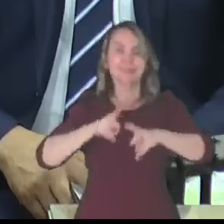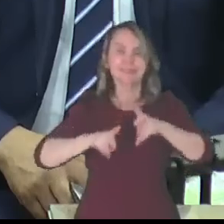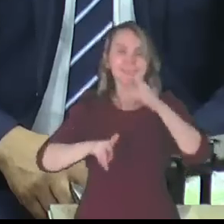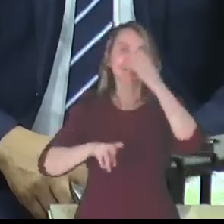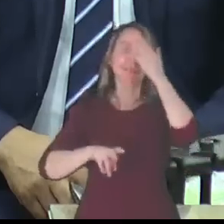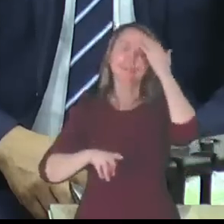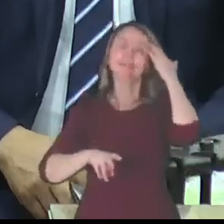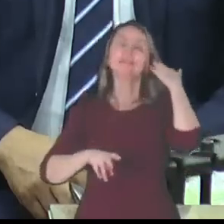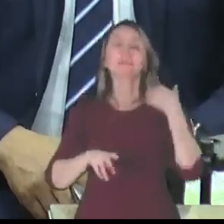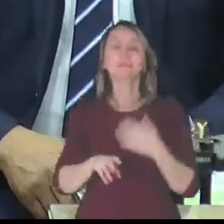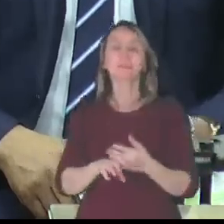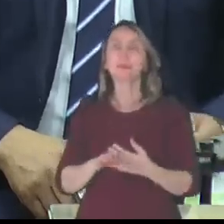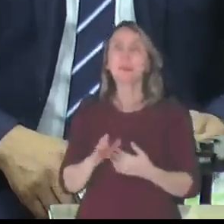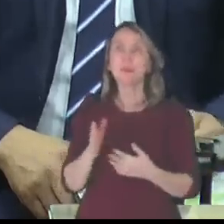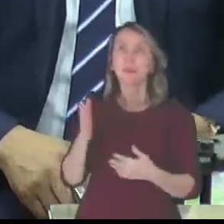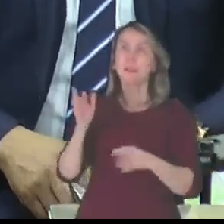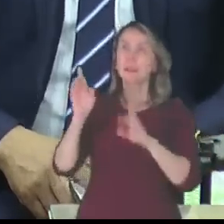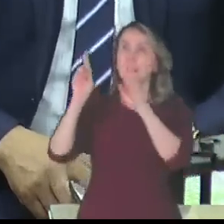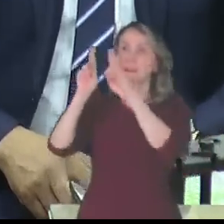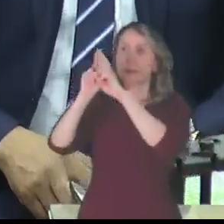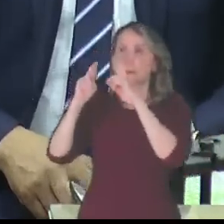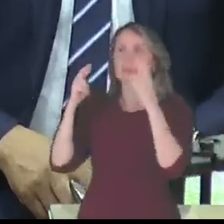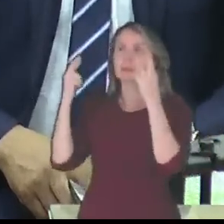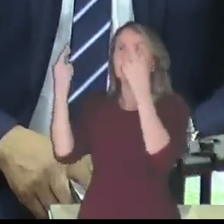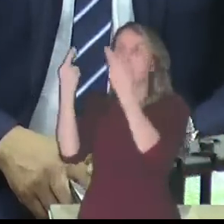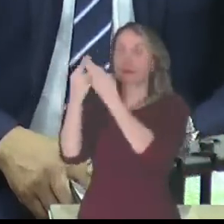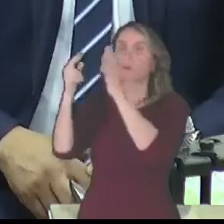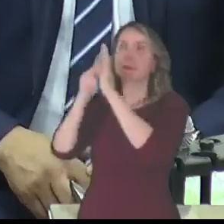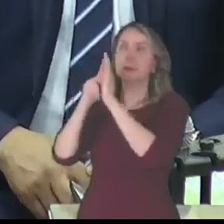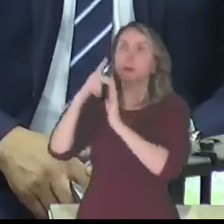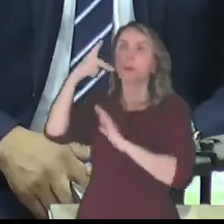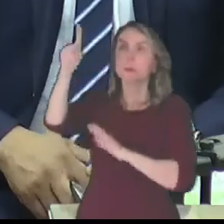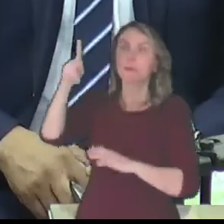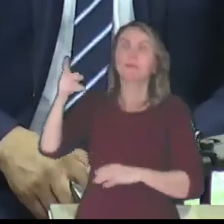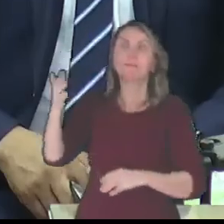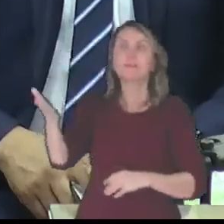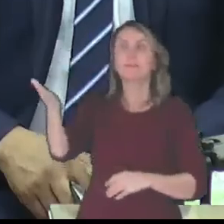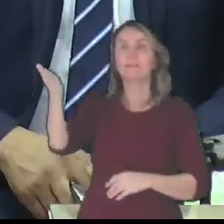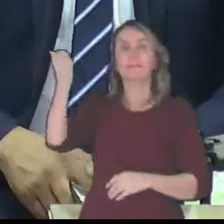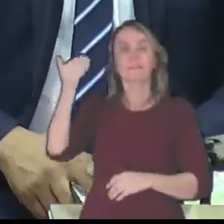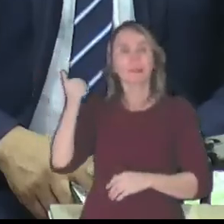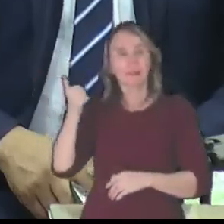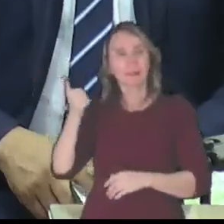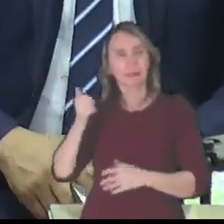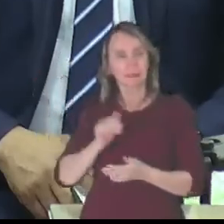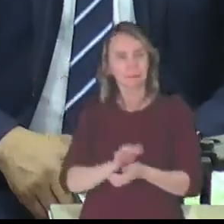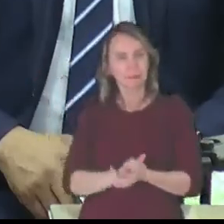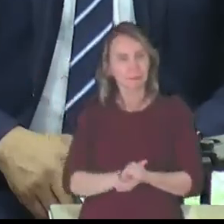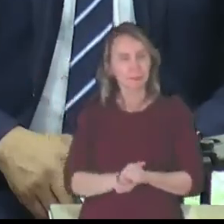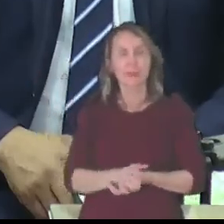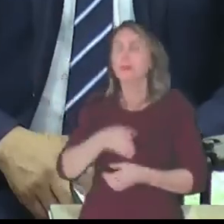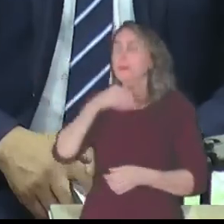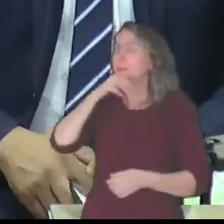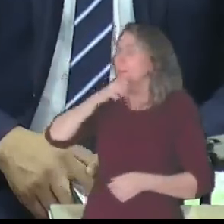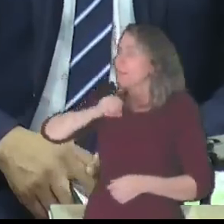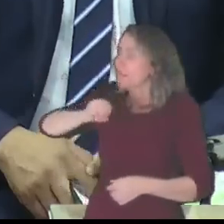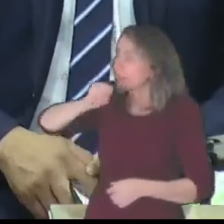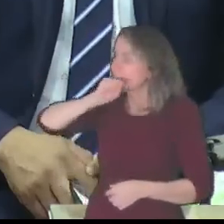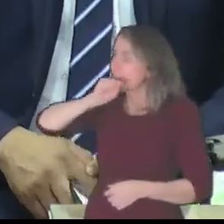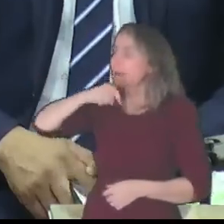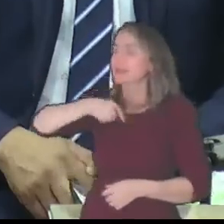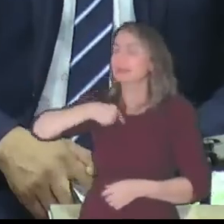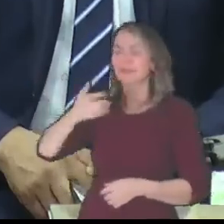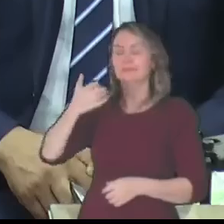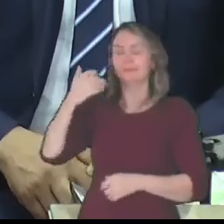vem ao teu vem o teu pai eu quero que Jesus venha mas antes dele